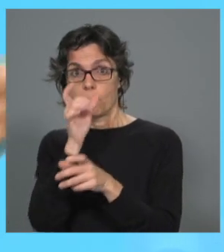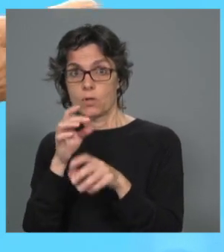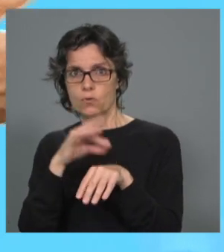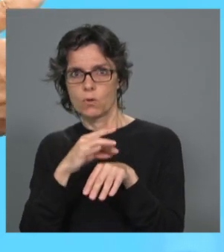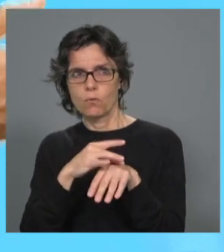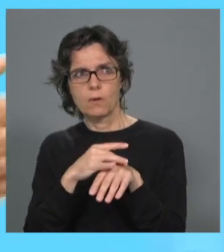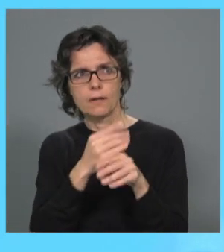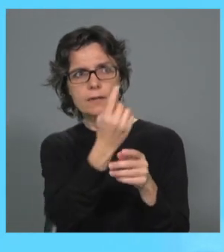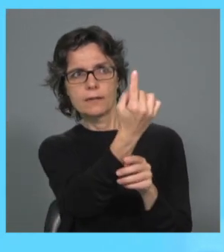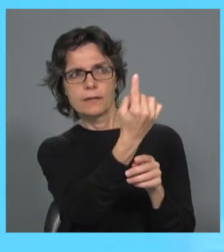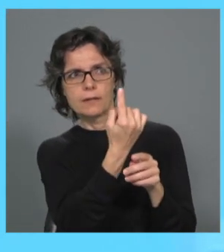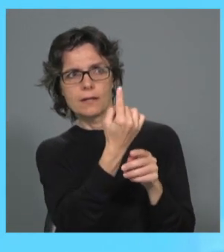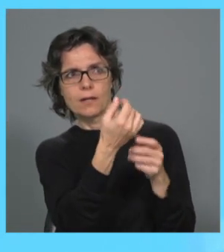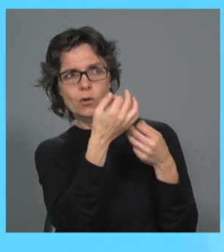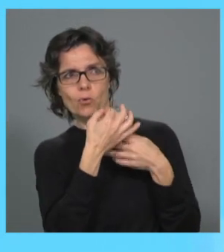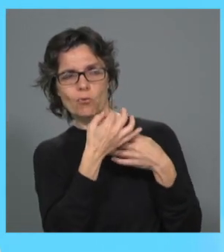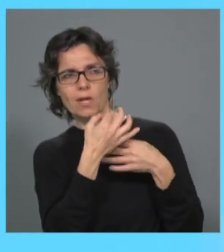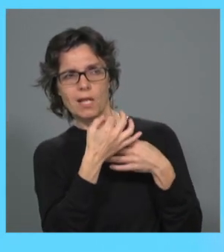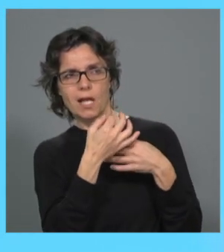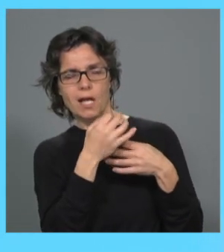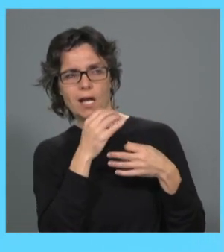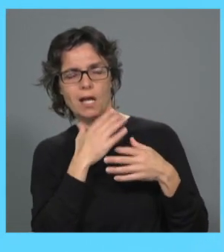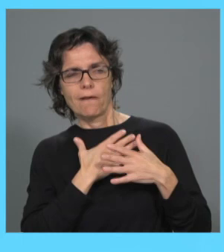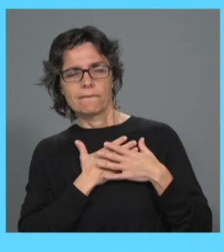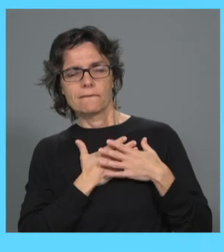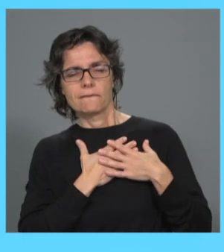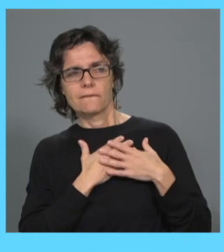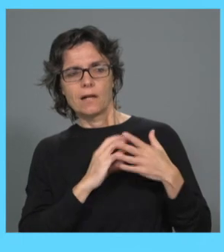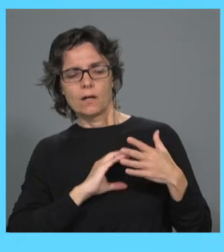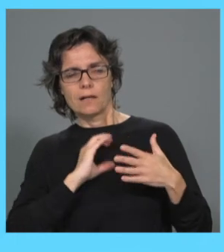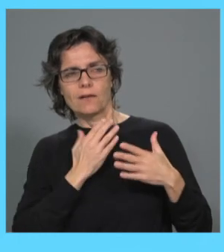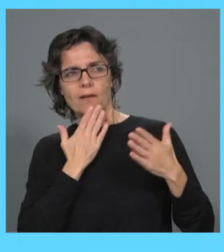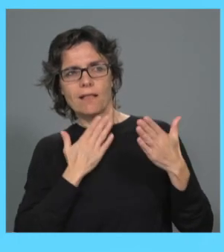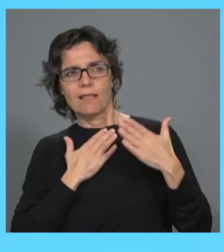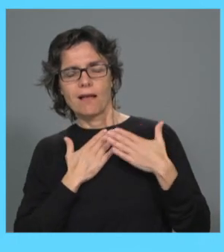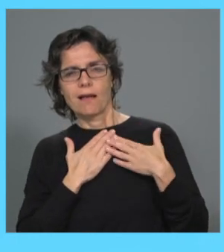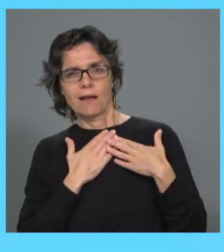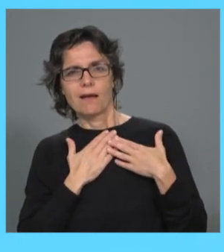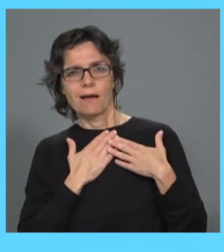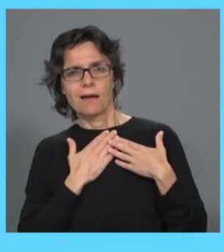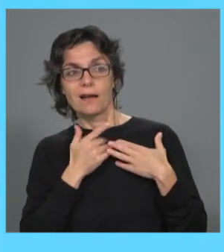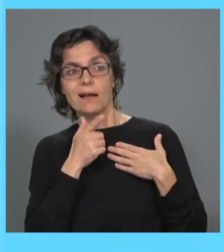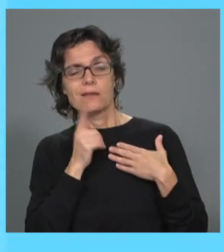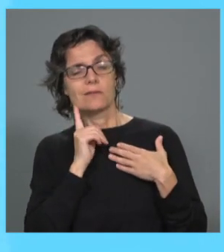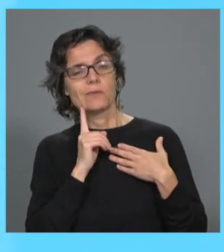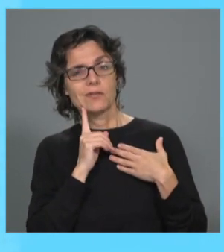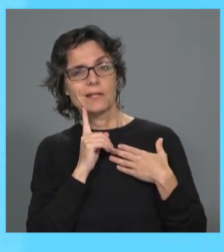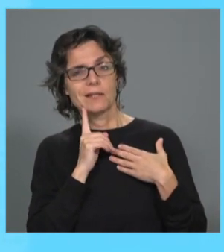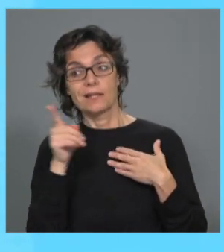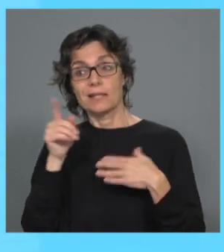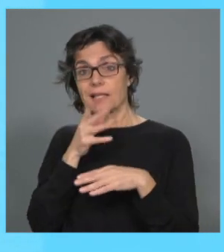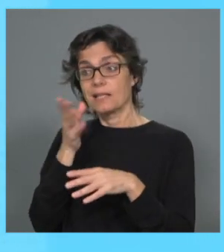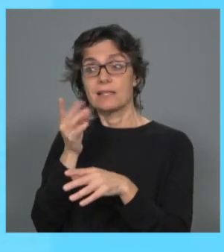um pequeno gesto, como dizia o Dr. Pedro, um toque, sentir que está ali, que está com ela, fazer-lhe uma carícia,